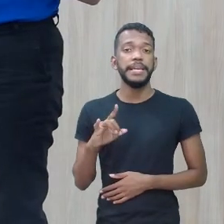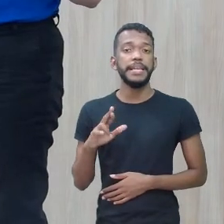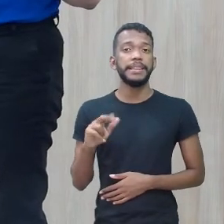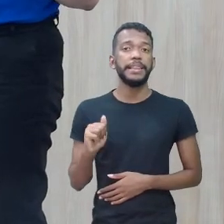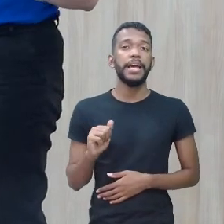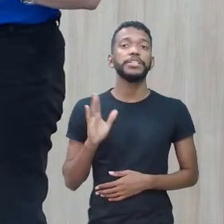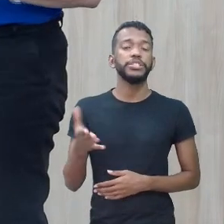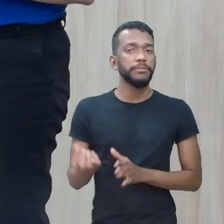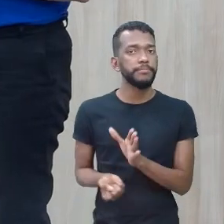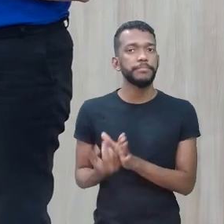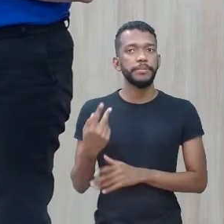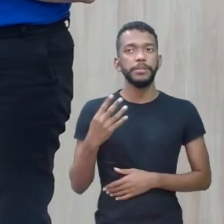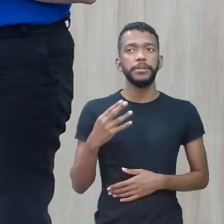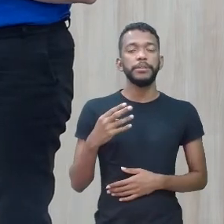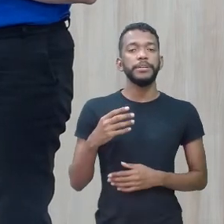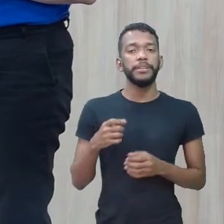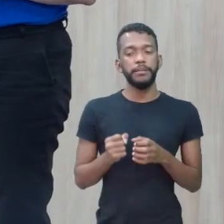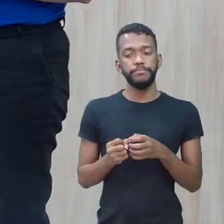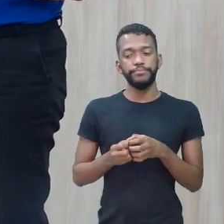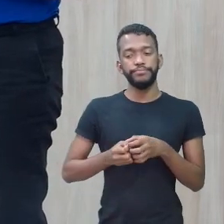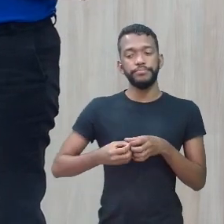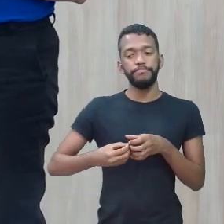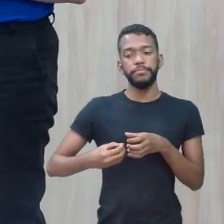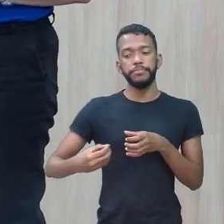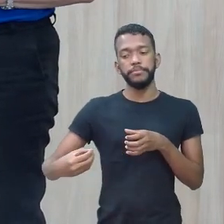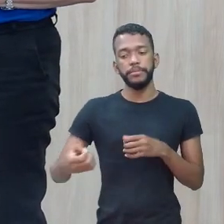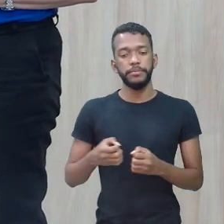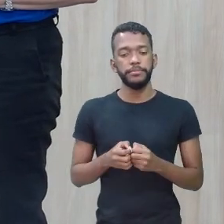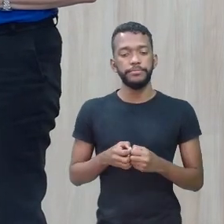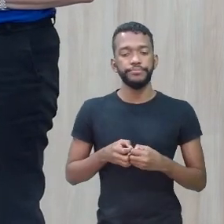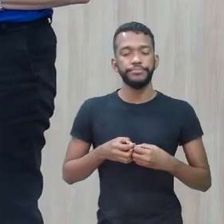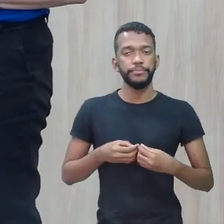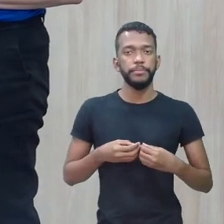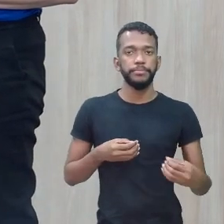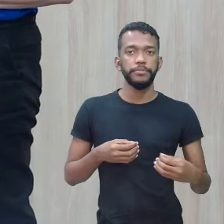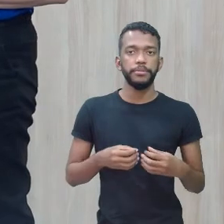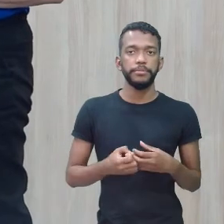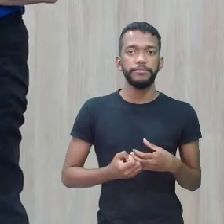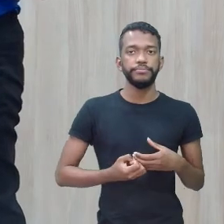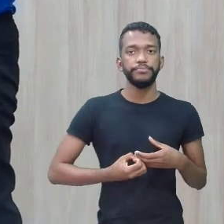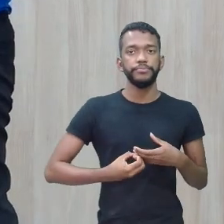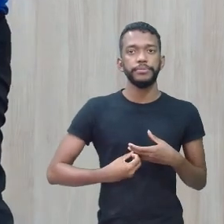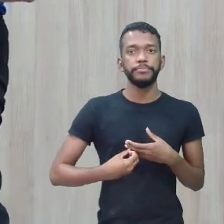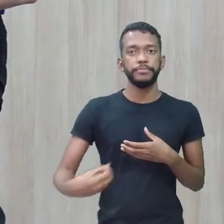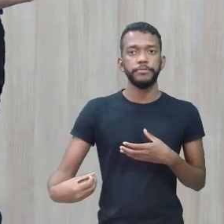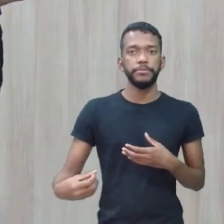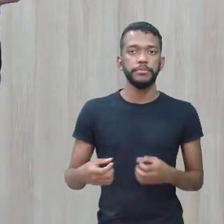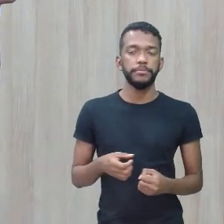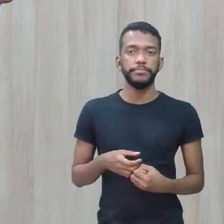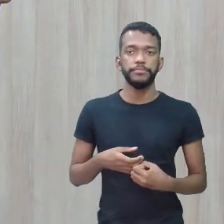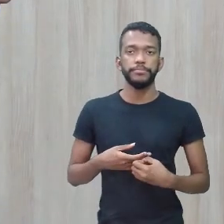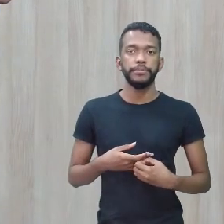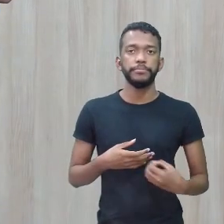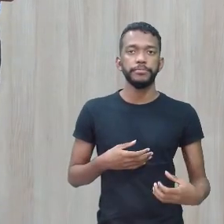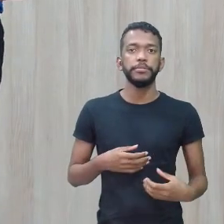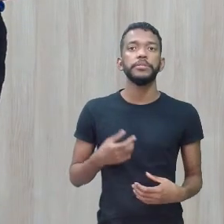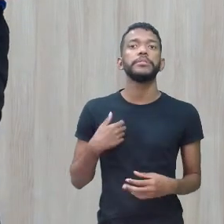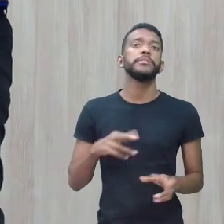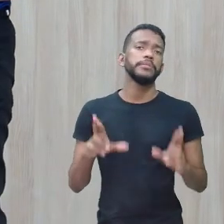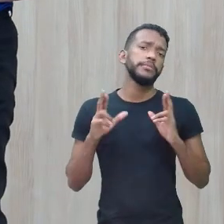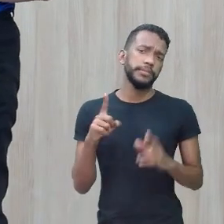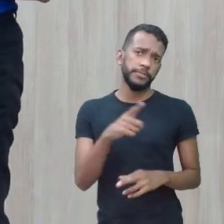um broto e esse broto se desprende e dá origem a outro ser. Eu tenho certeza que